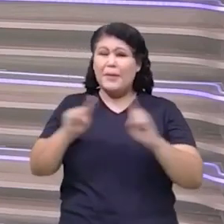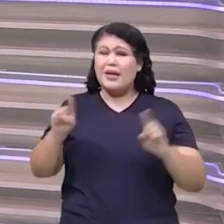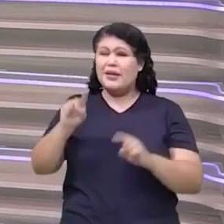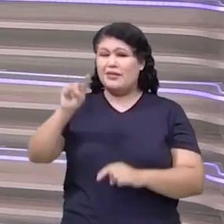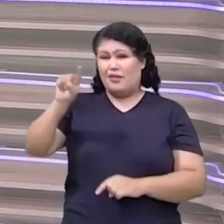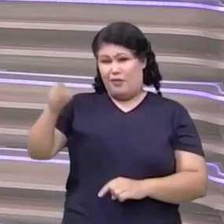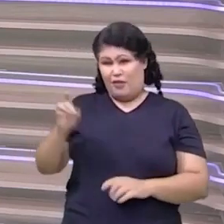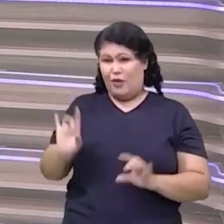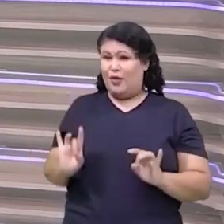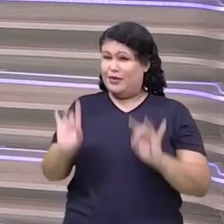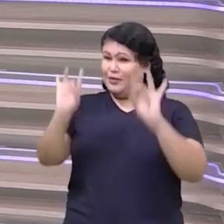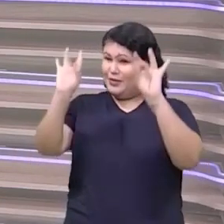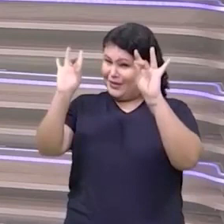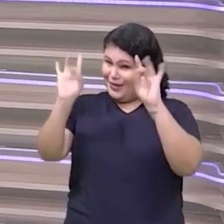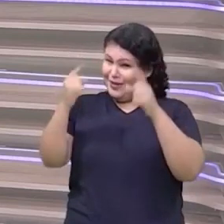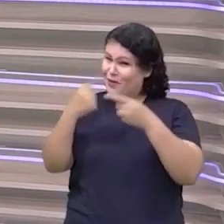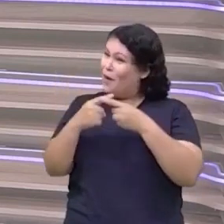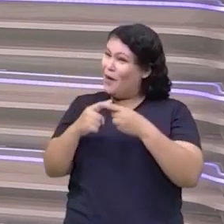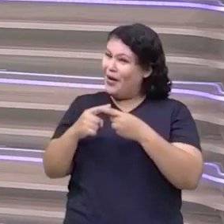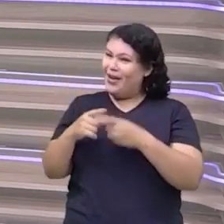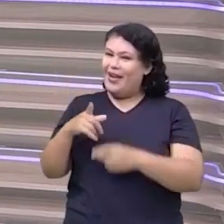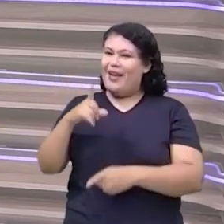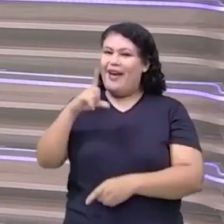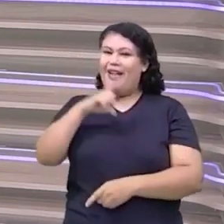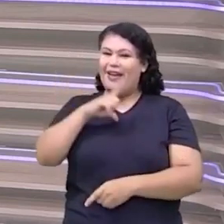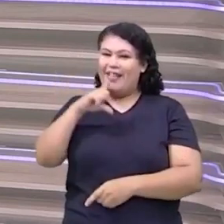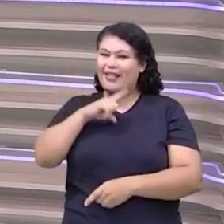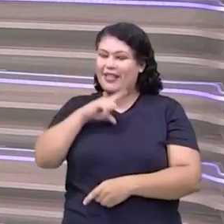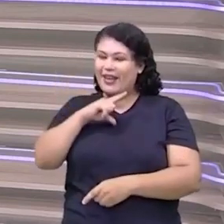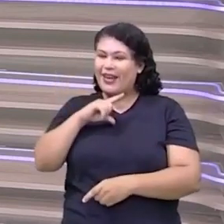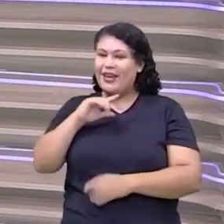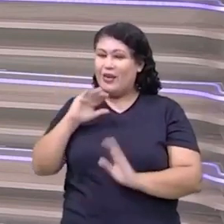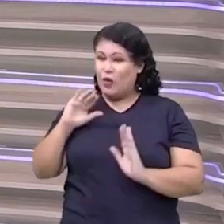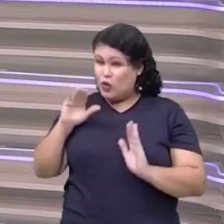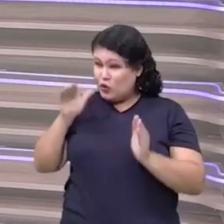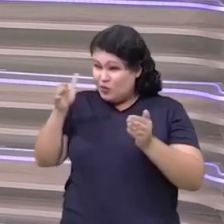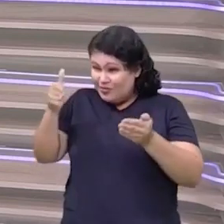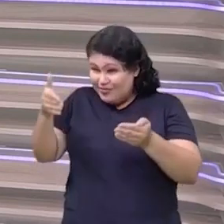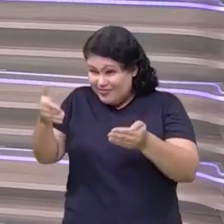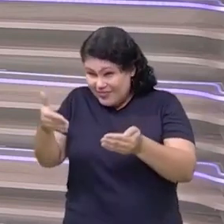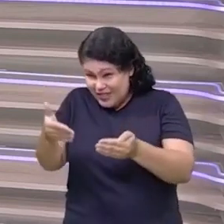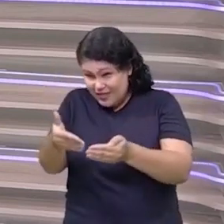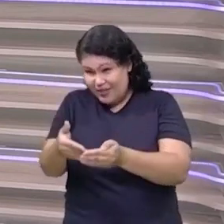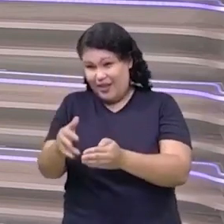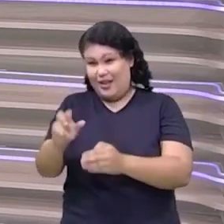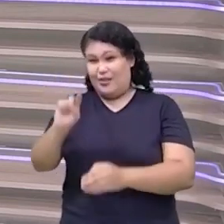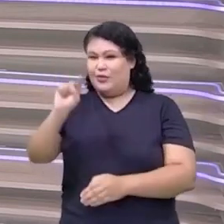nos dá mais, nós temos que ter mais, um olhar mais específico.